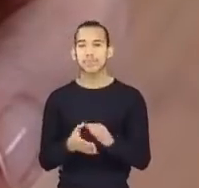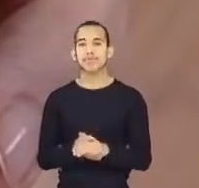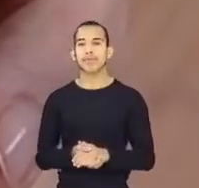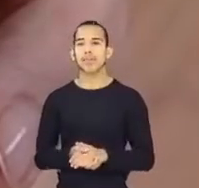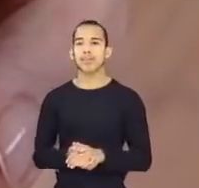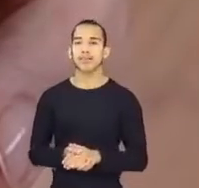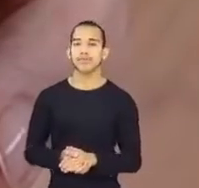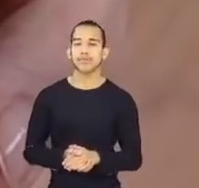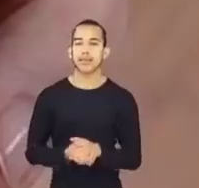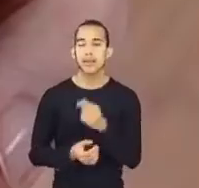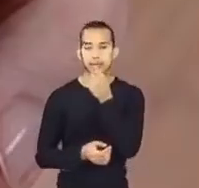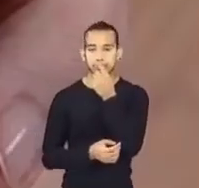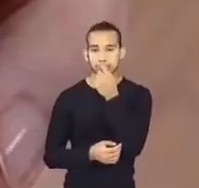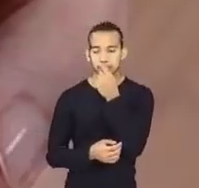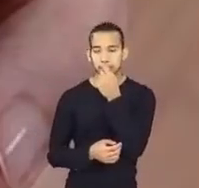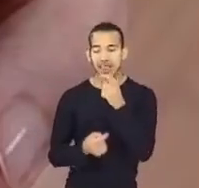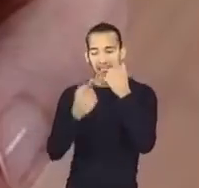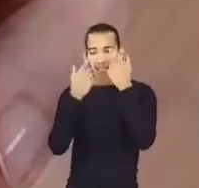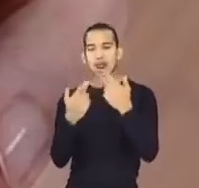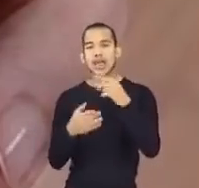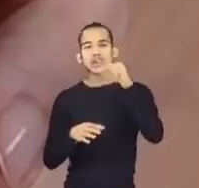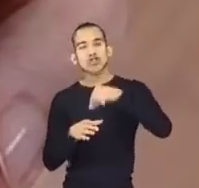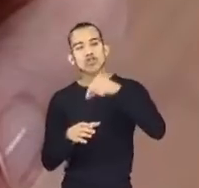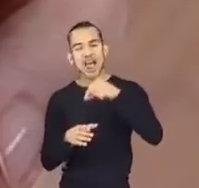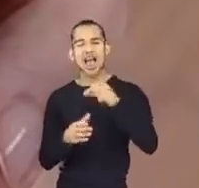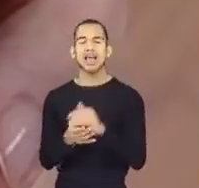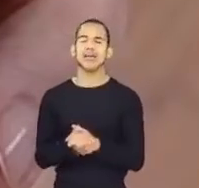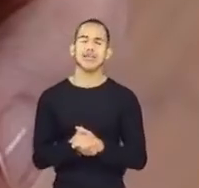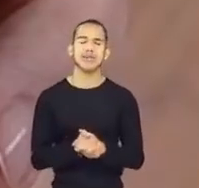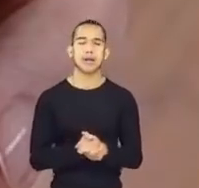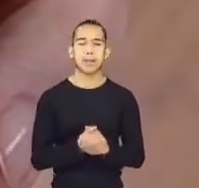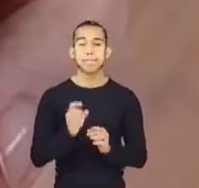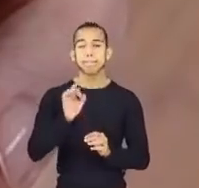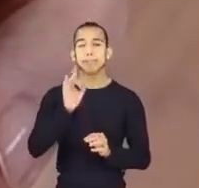remédios naturais, chás. Só que